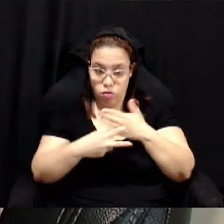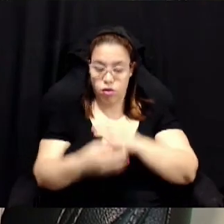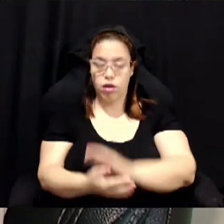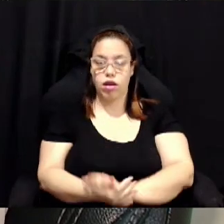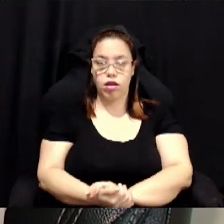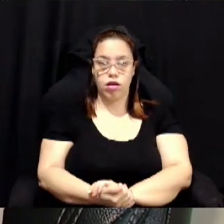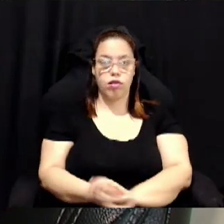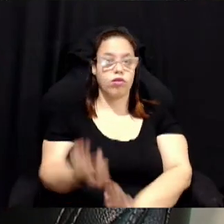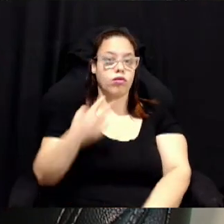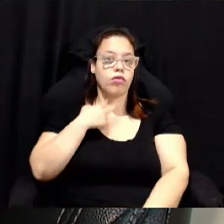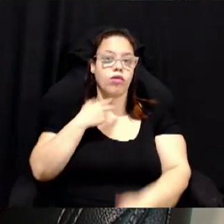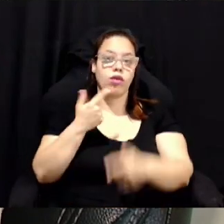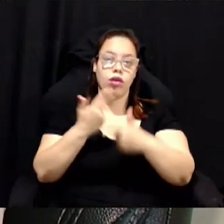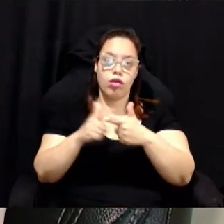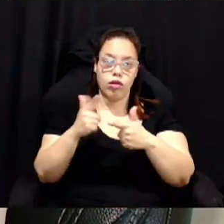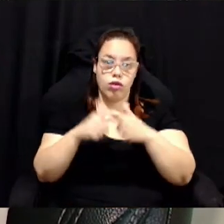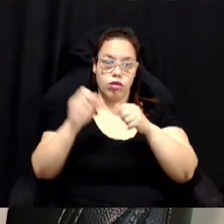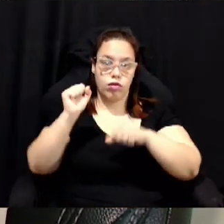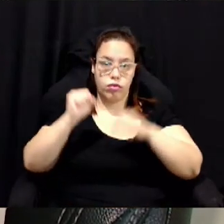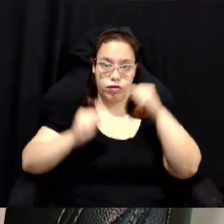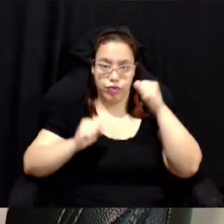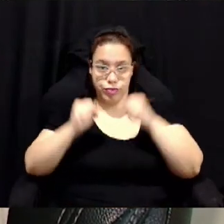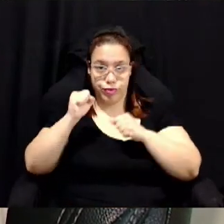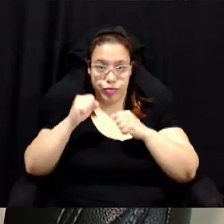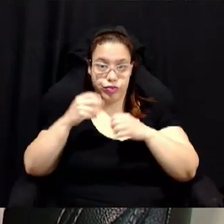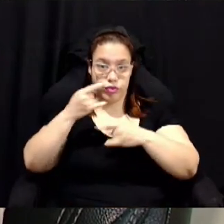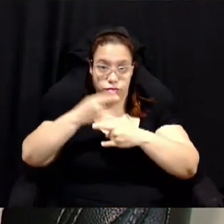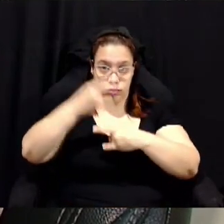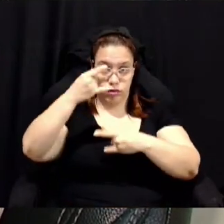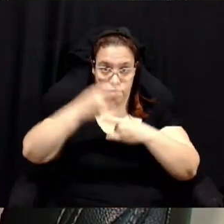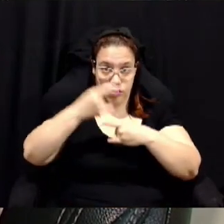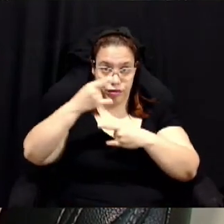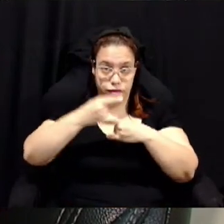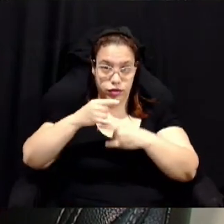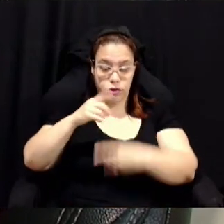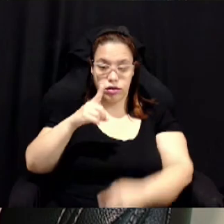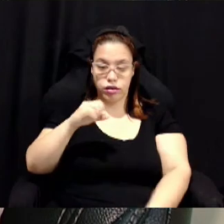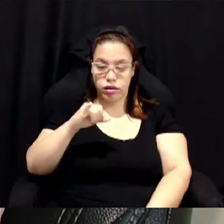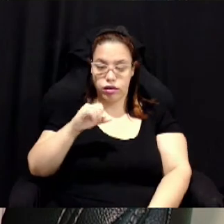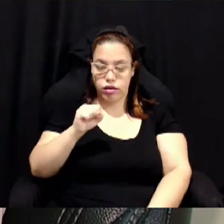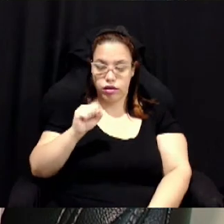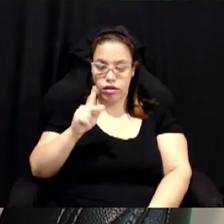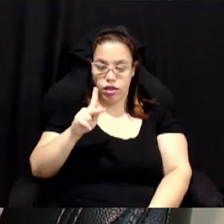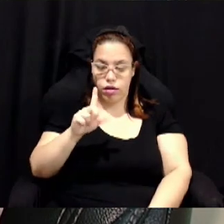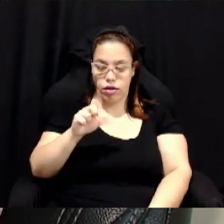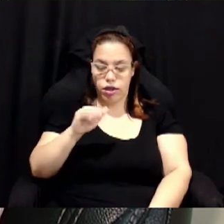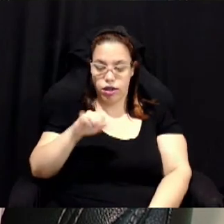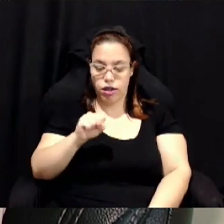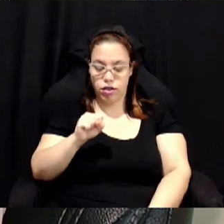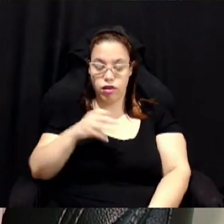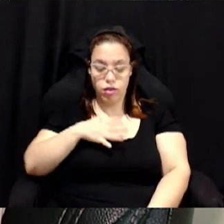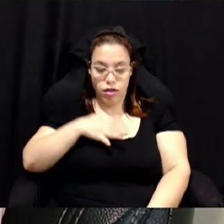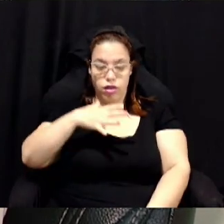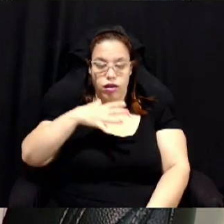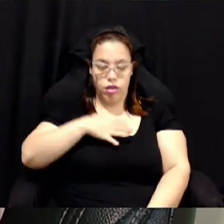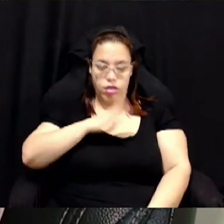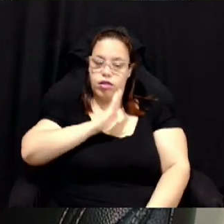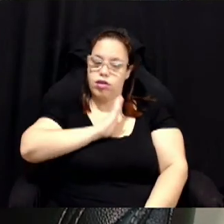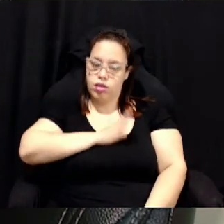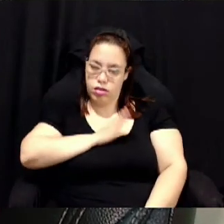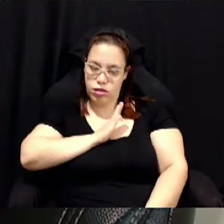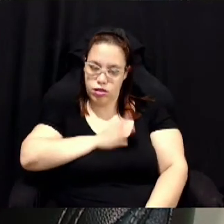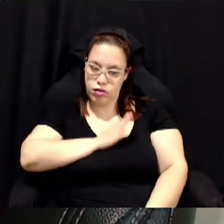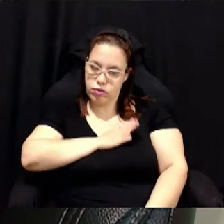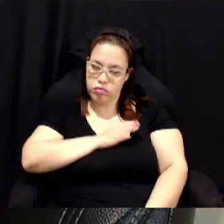problemas articulares, não pode ter problema de coluna, não pode ter displasias, não pode ter problema respiratório, cardíaco, né, tem que estar em